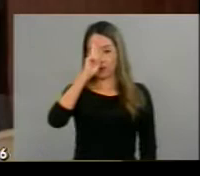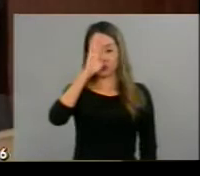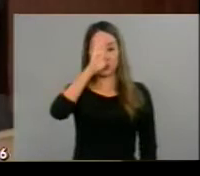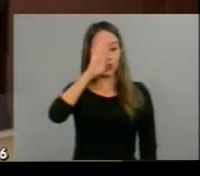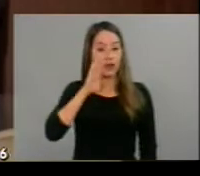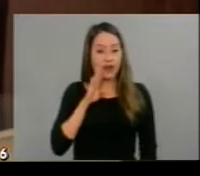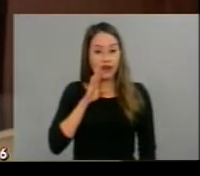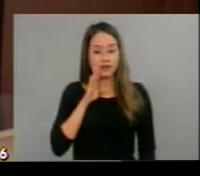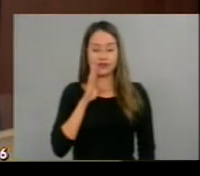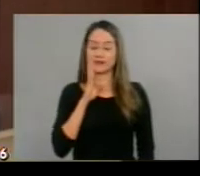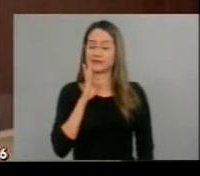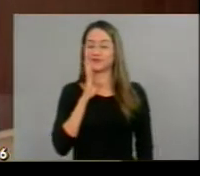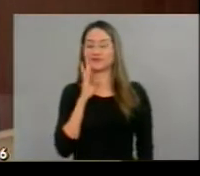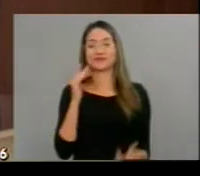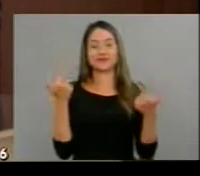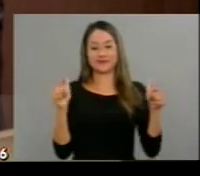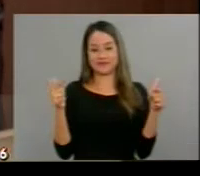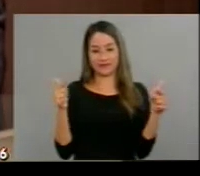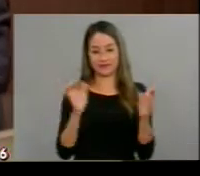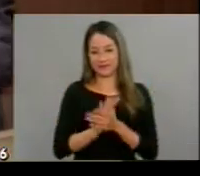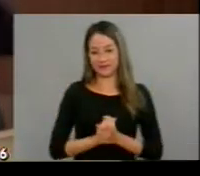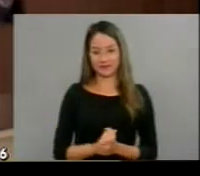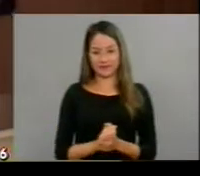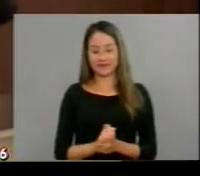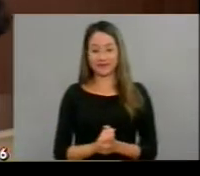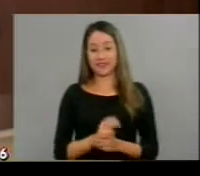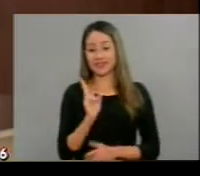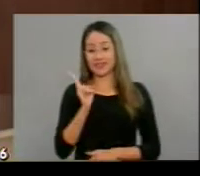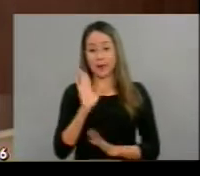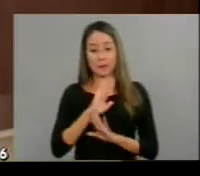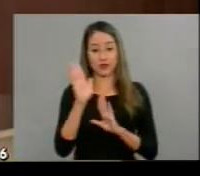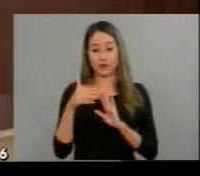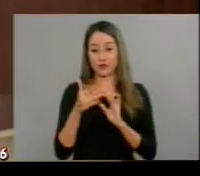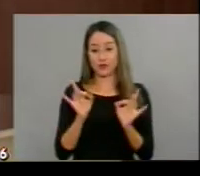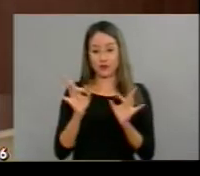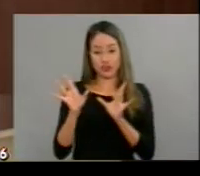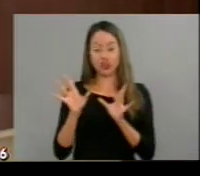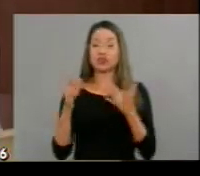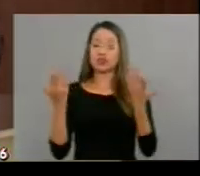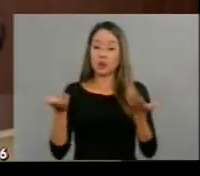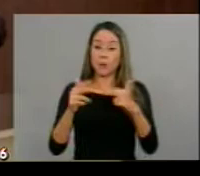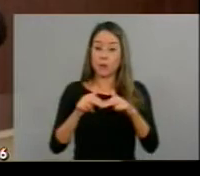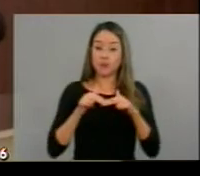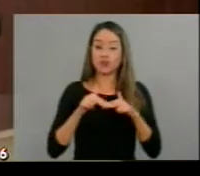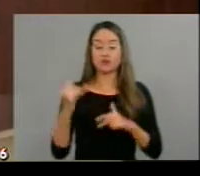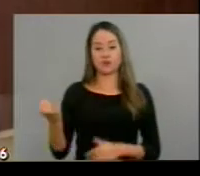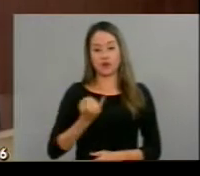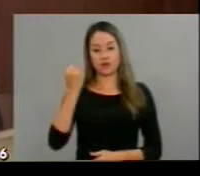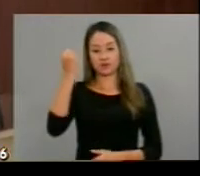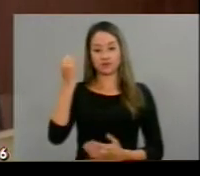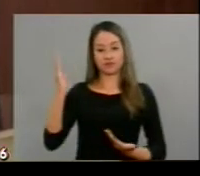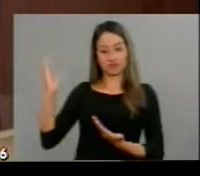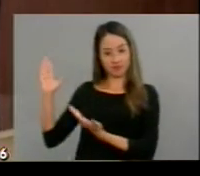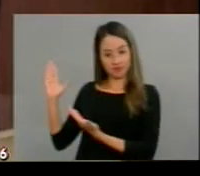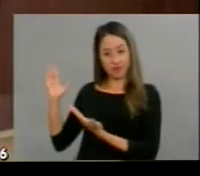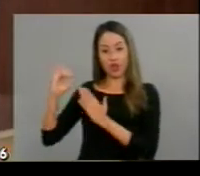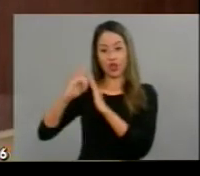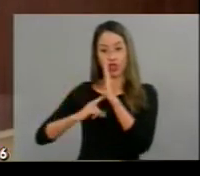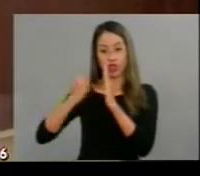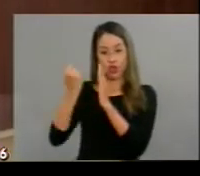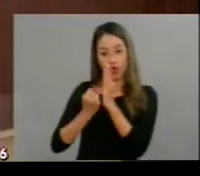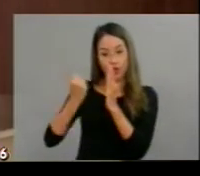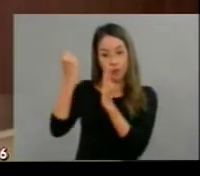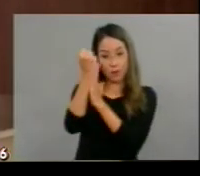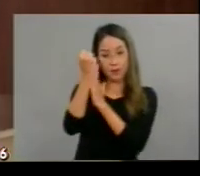podre sem que saia ganhando isso. E é por isso que é tão importante Esse documento eu queria, sobretudo, que os senhores